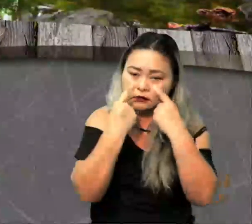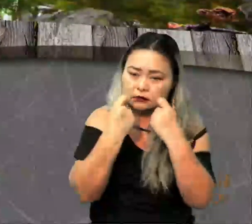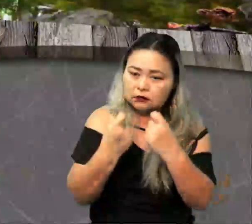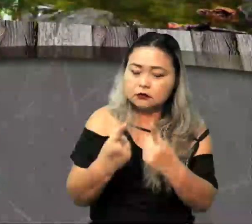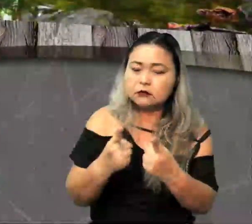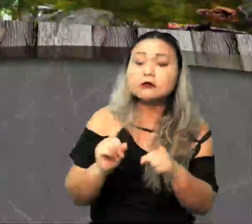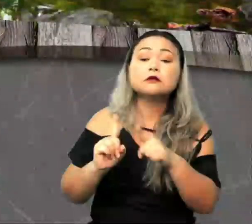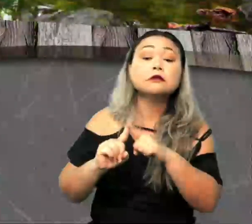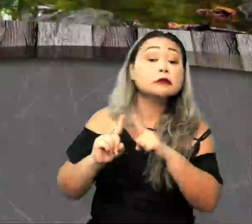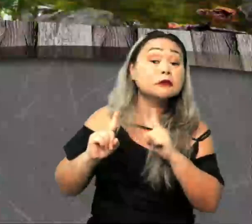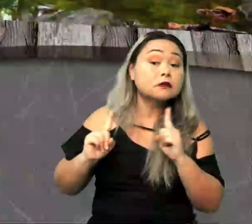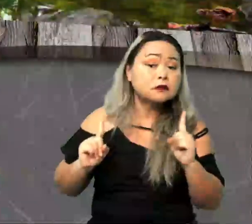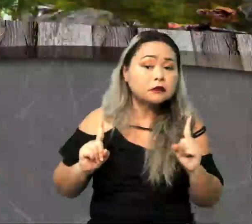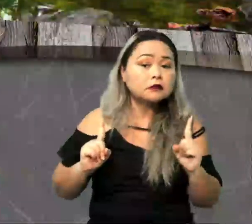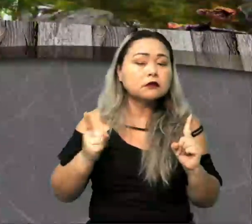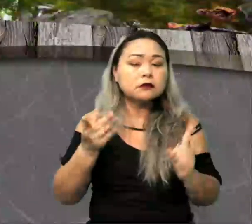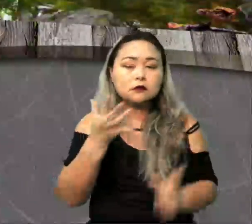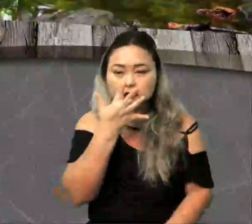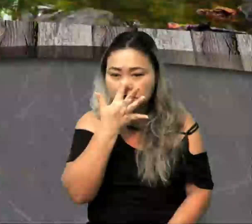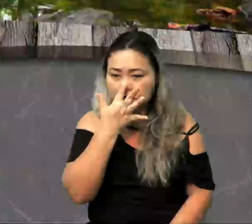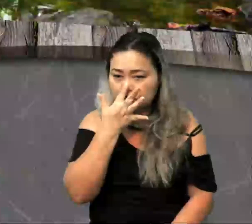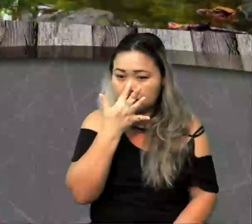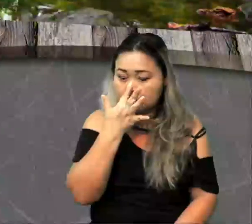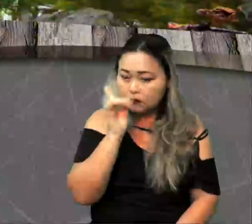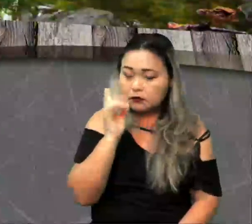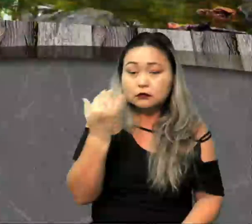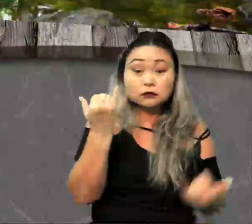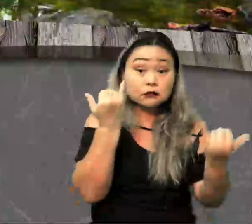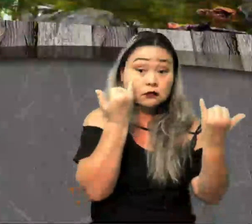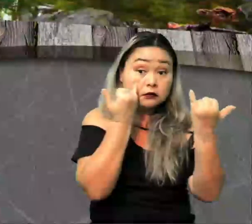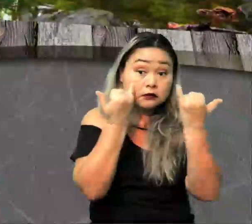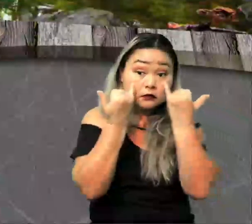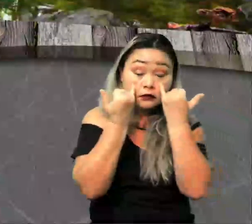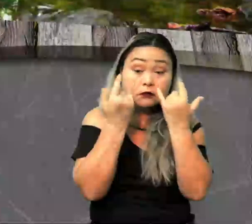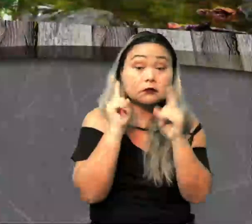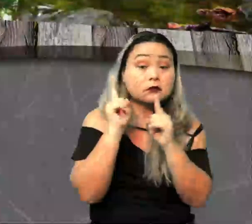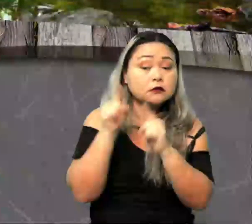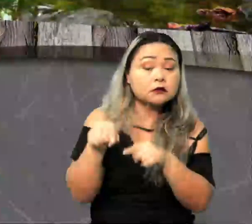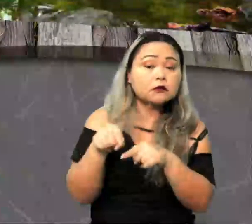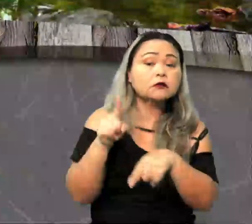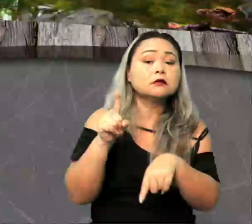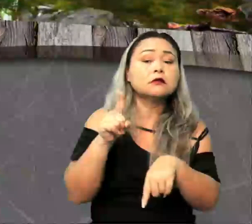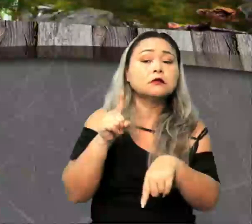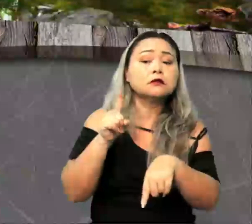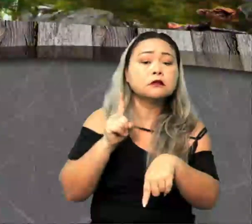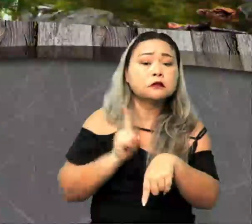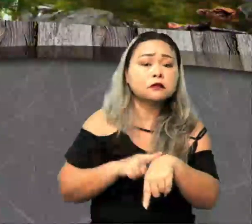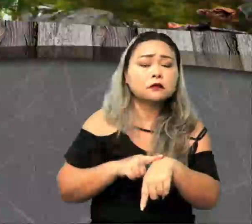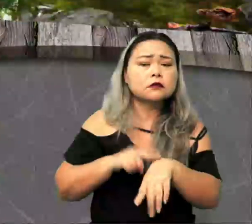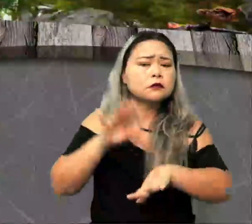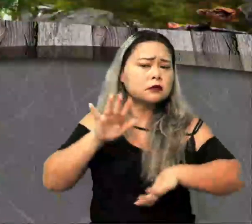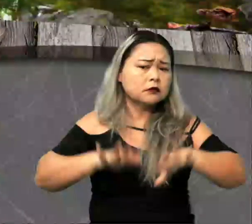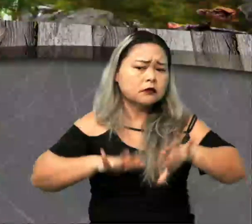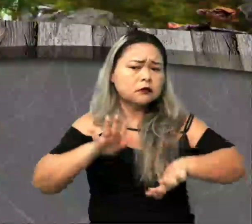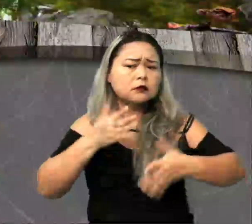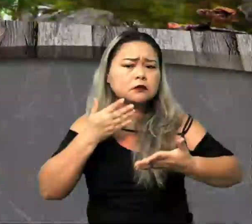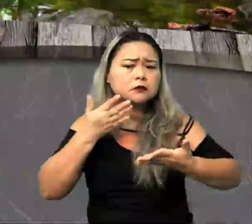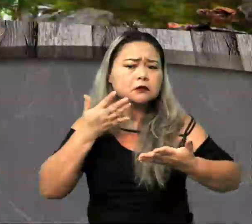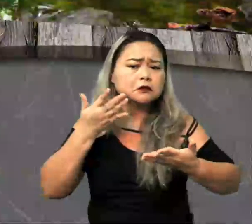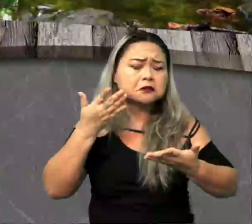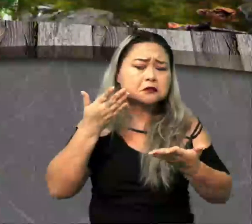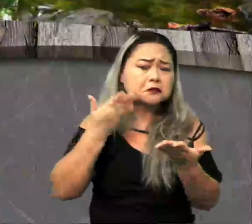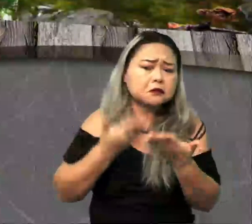né? Apesar de uma observação ou de uma informação, naquele momento, talvez ficar um pouco